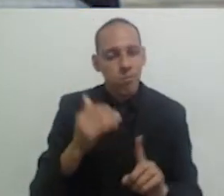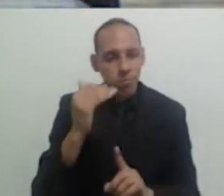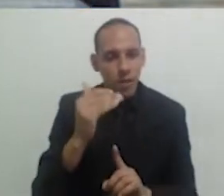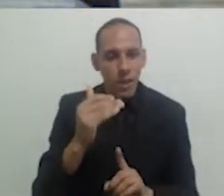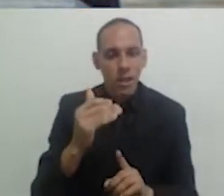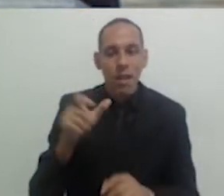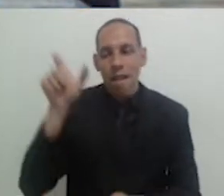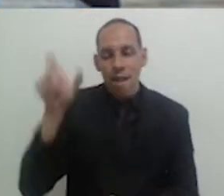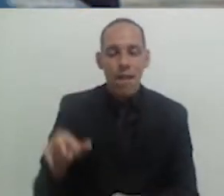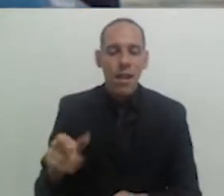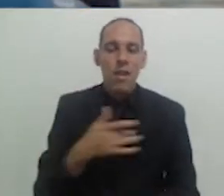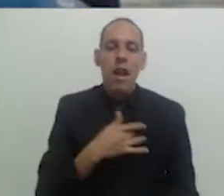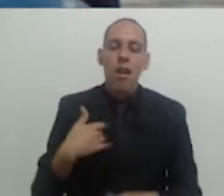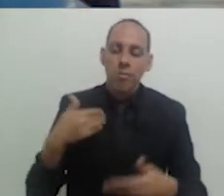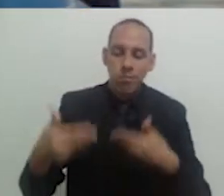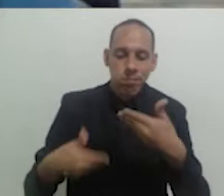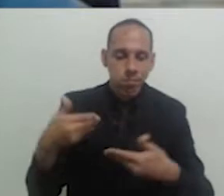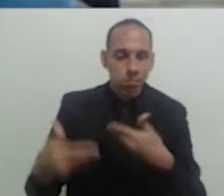saúde.